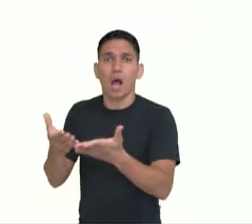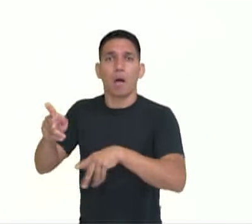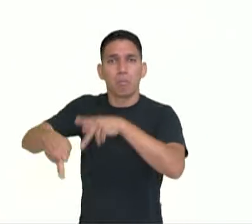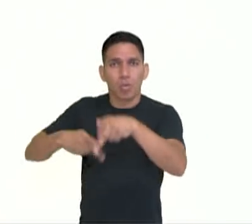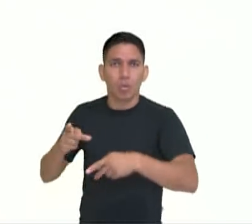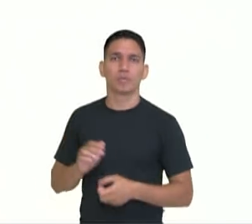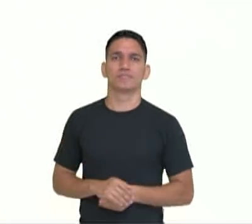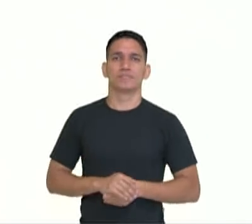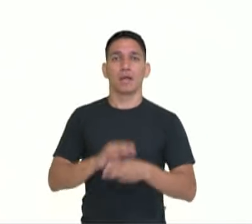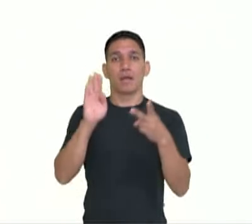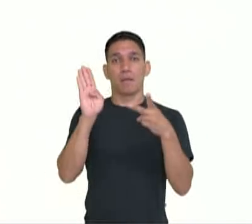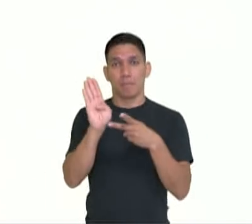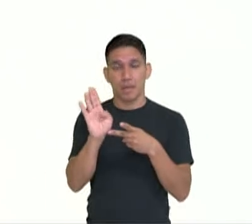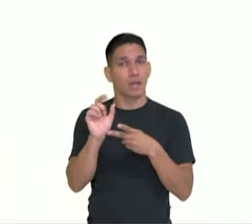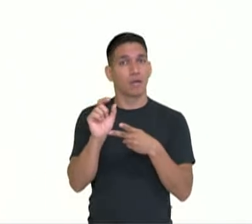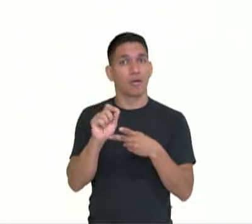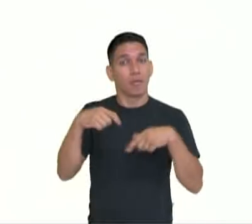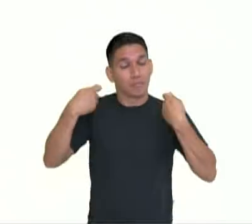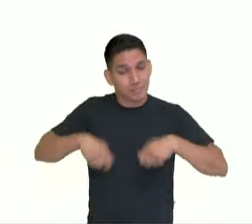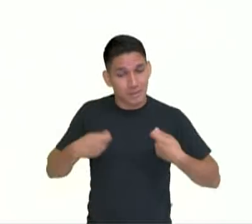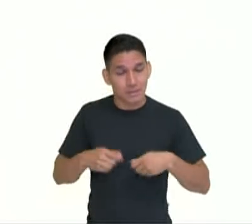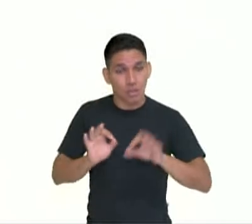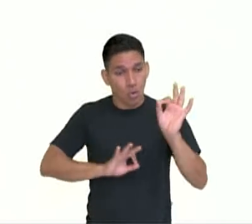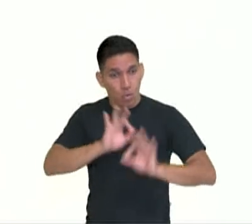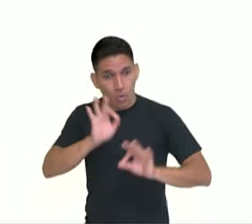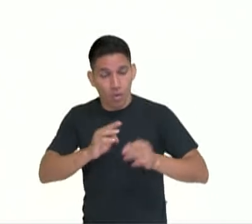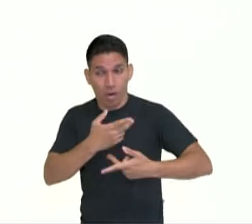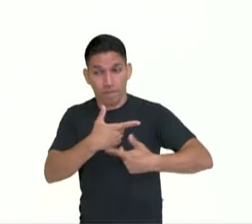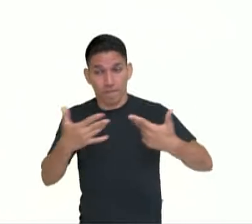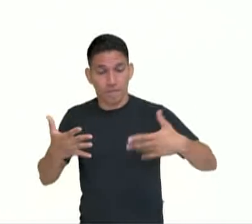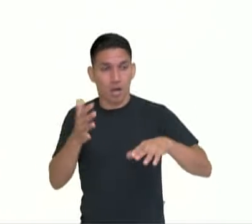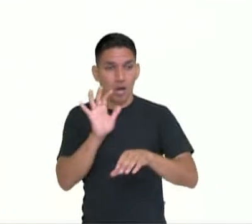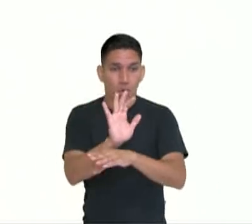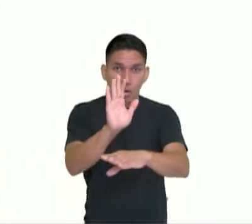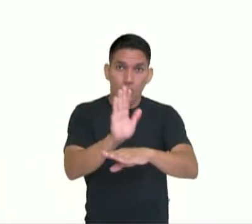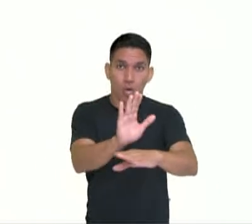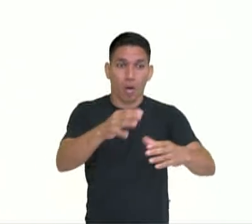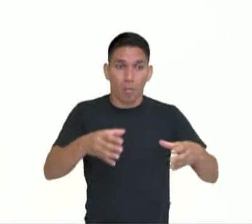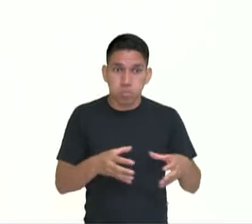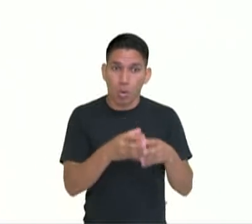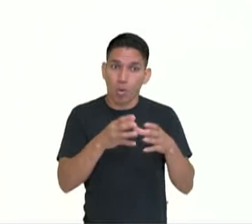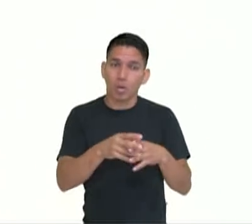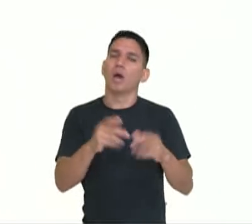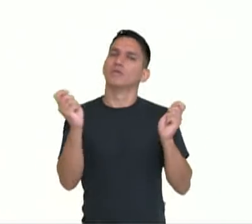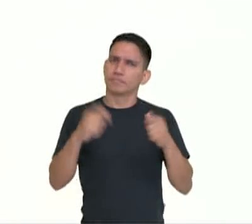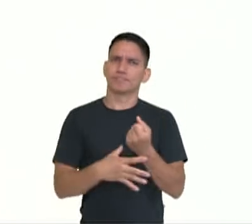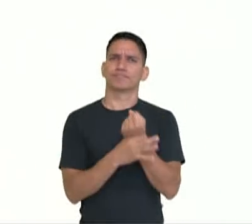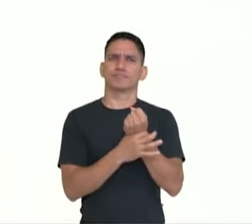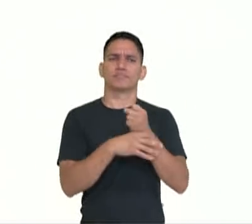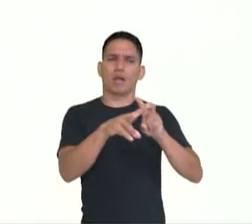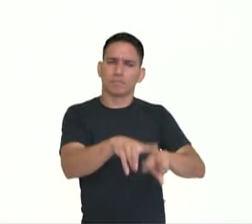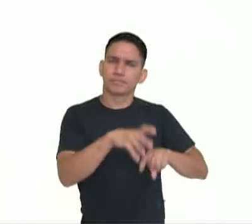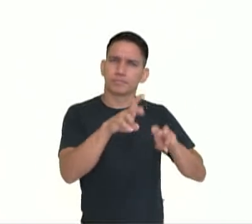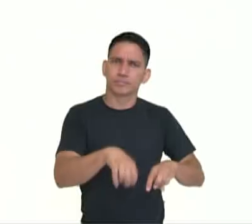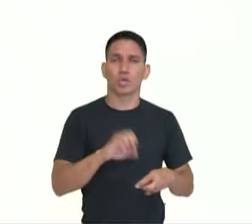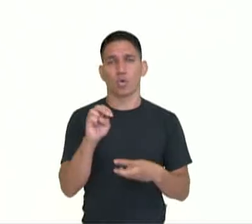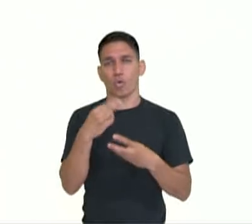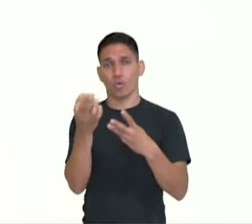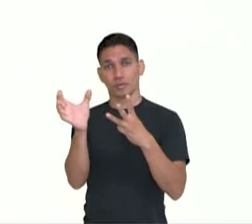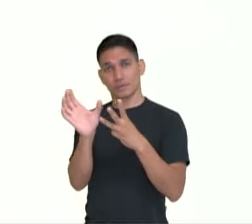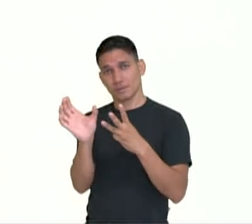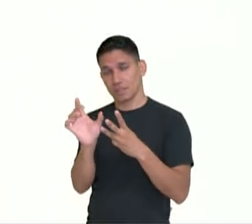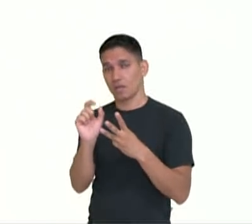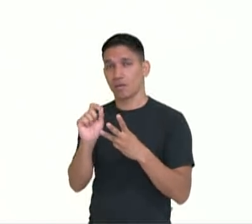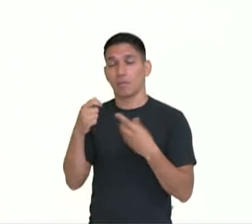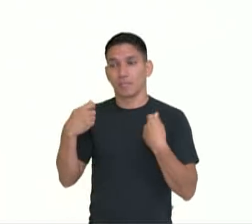A necessidade de coordenar o trabalho de grandes contingentes humanos para garantir a agricultura. Ou letra C.